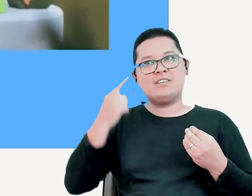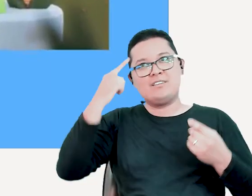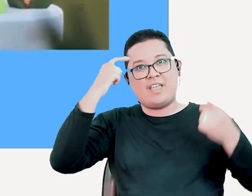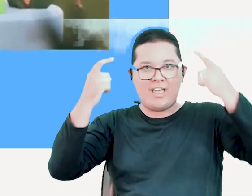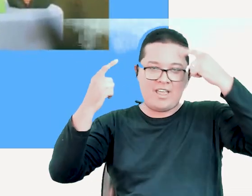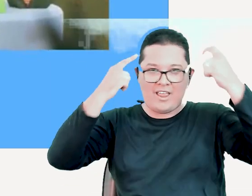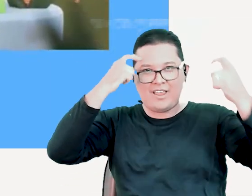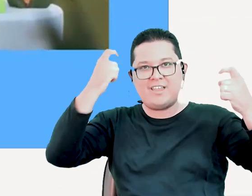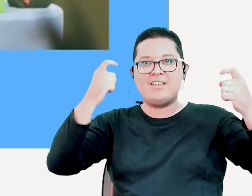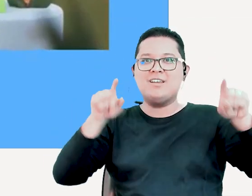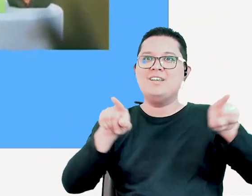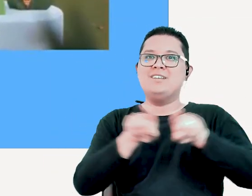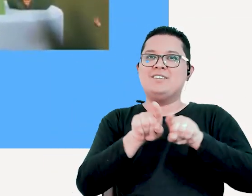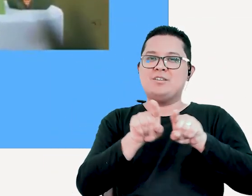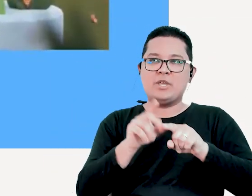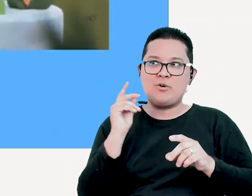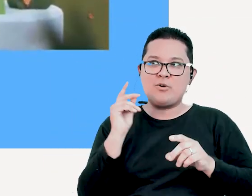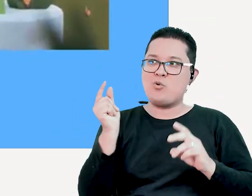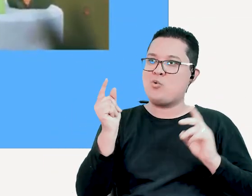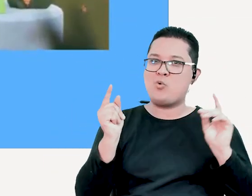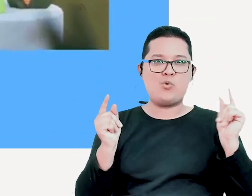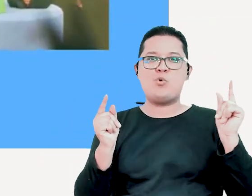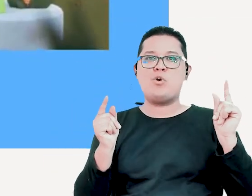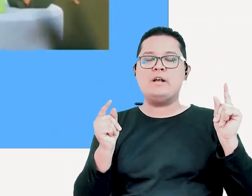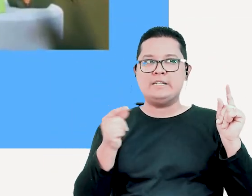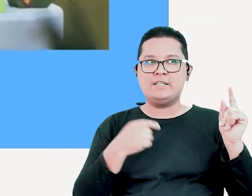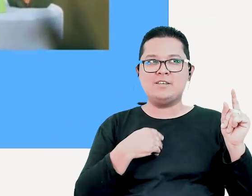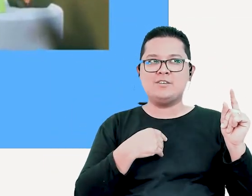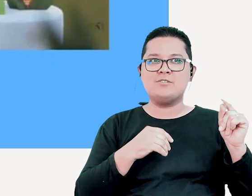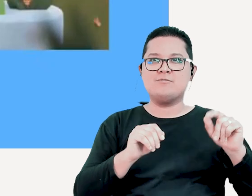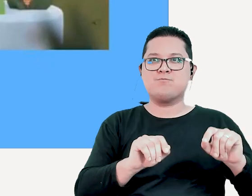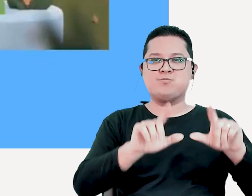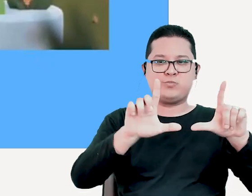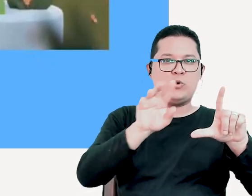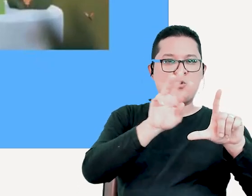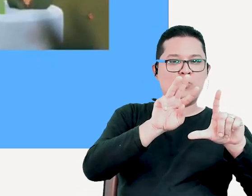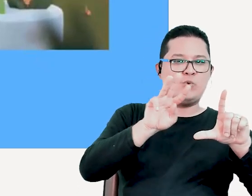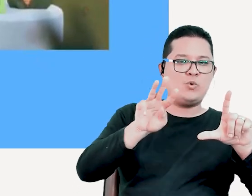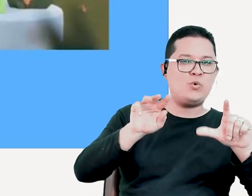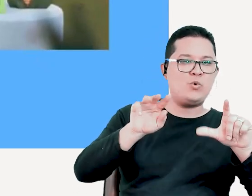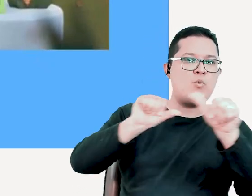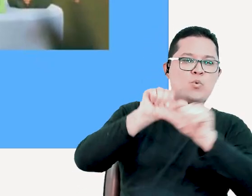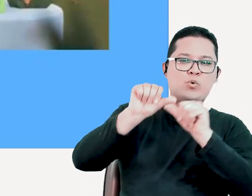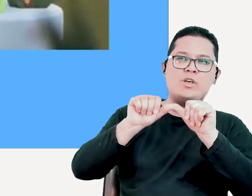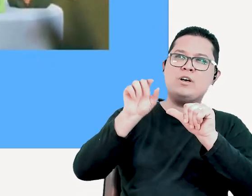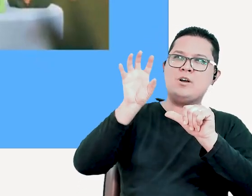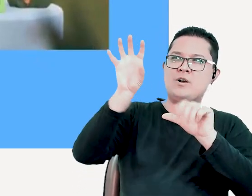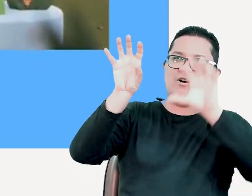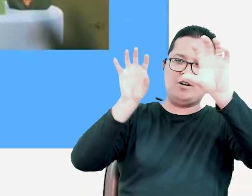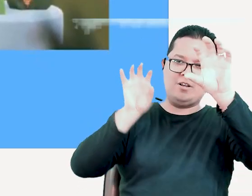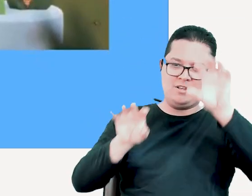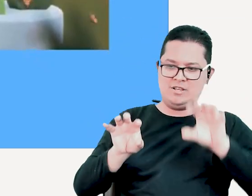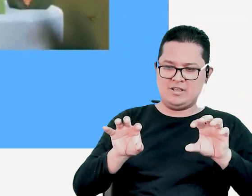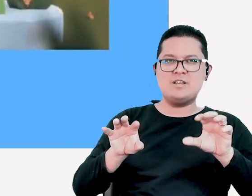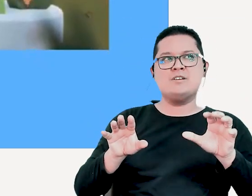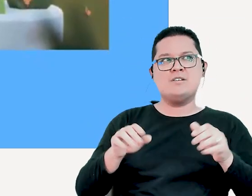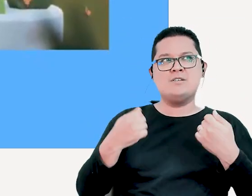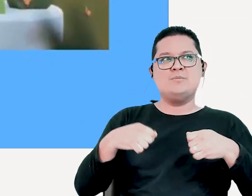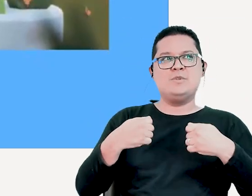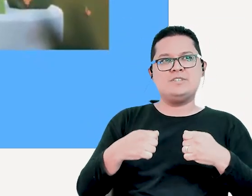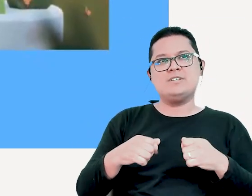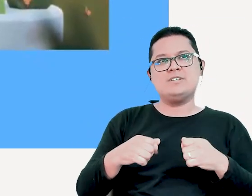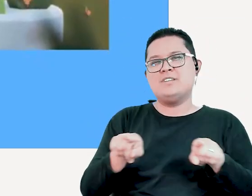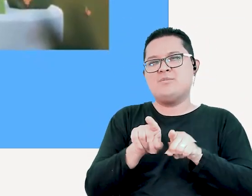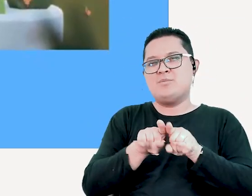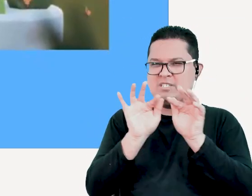sentido de, eu preciso mudar talvez essa página porque não é muito acessada, ou eu preciso deixar essa navegação um pouco mais simples